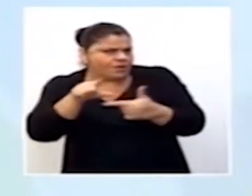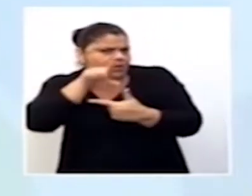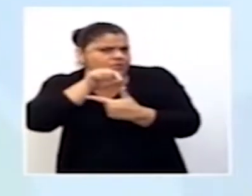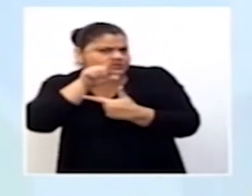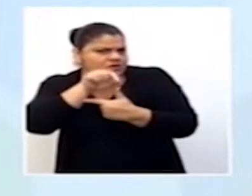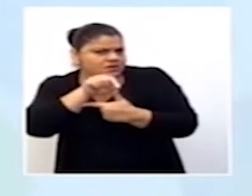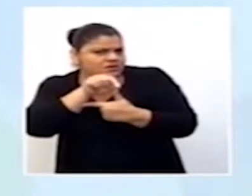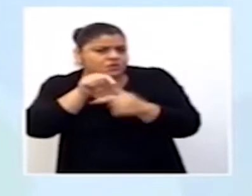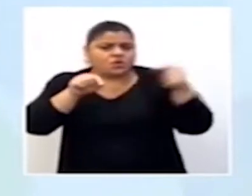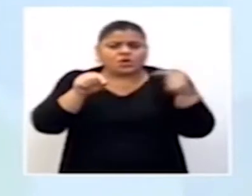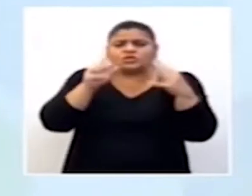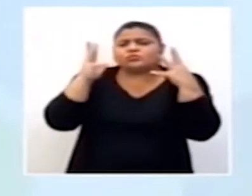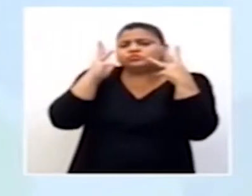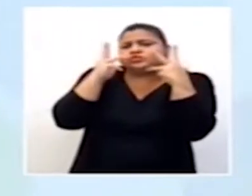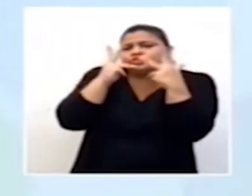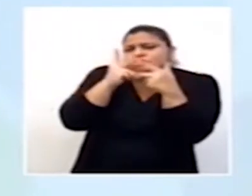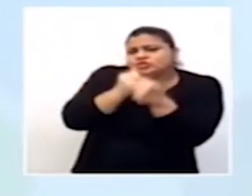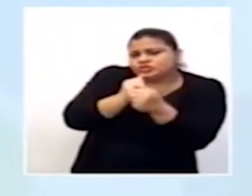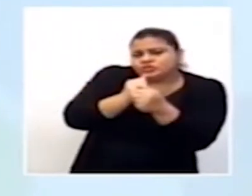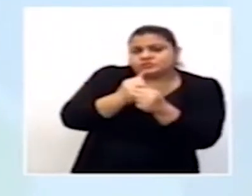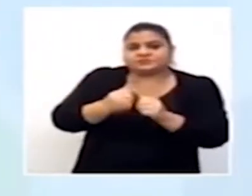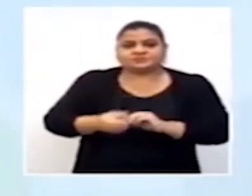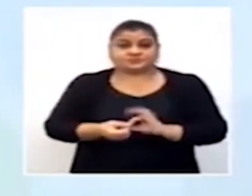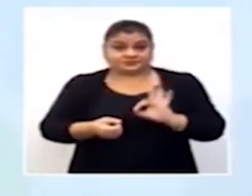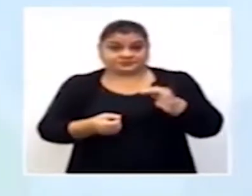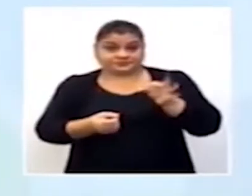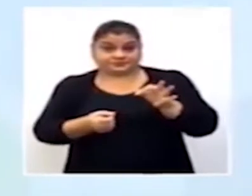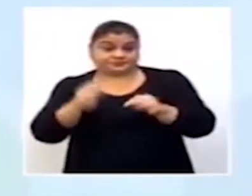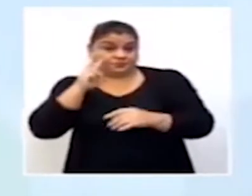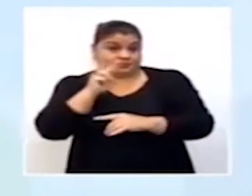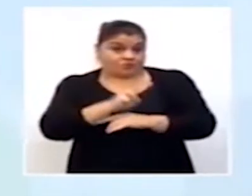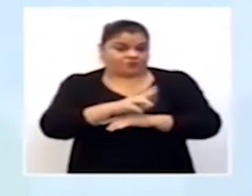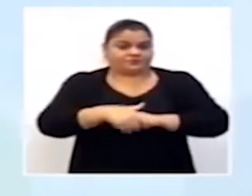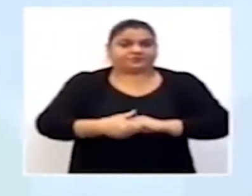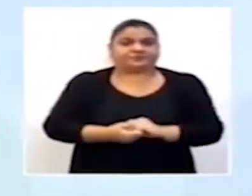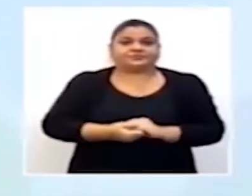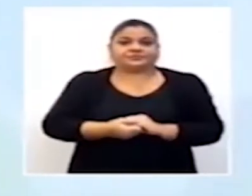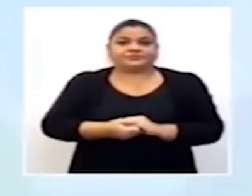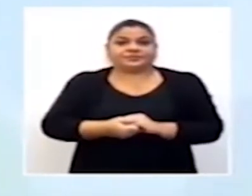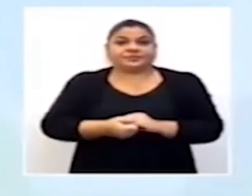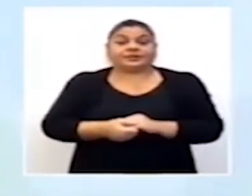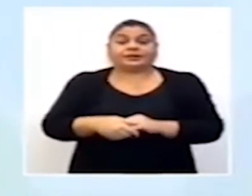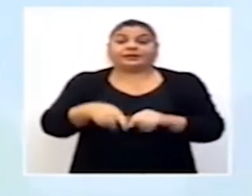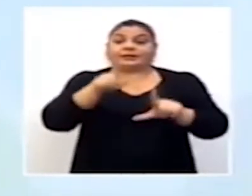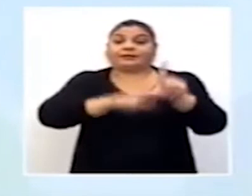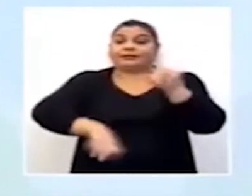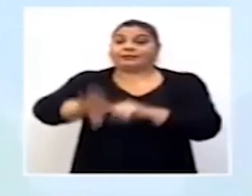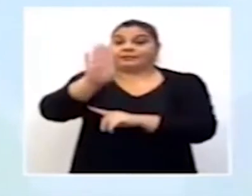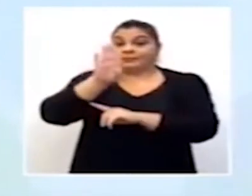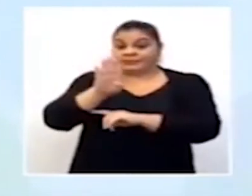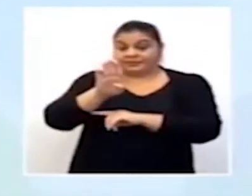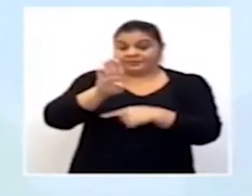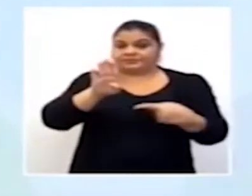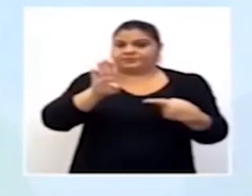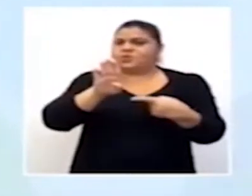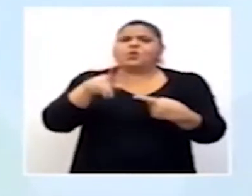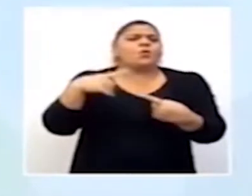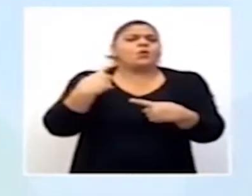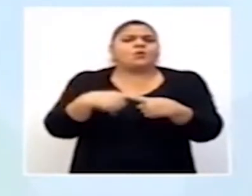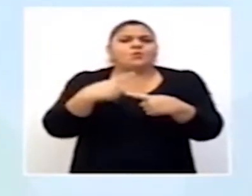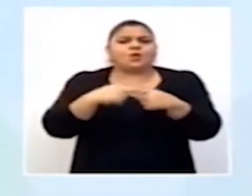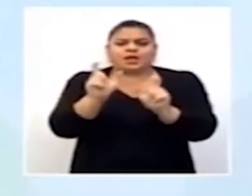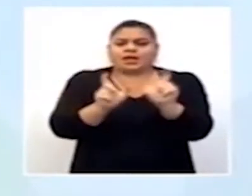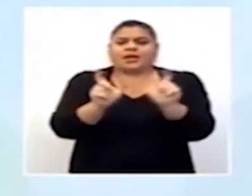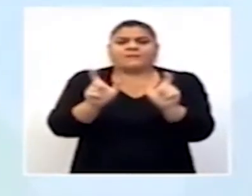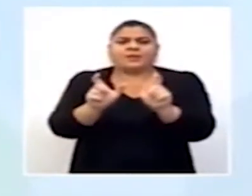passarinho ele é tão bonitinho certo vamos lá aí letra B conclua porque as